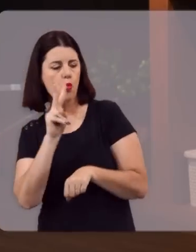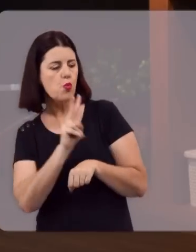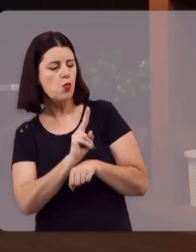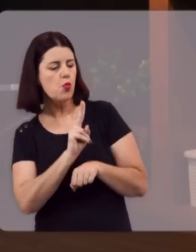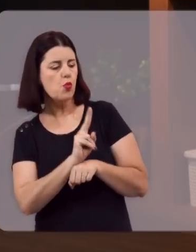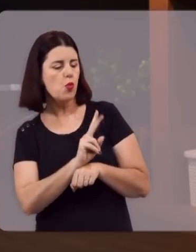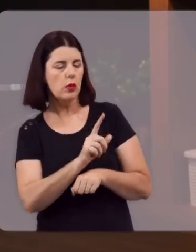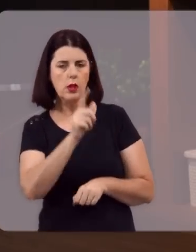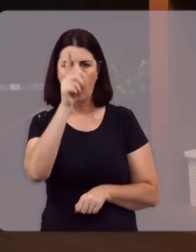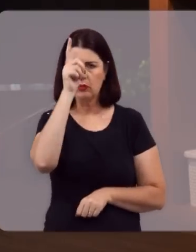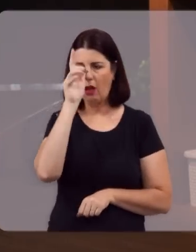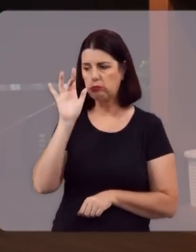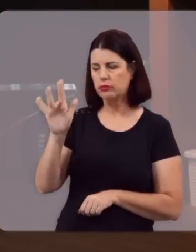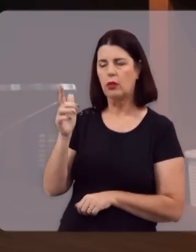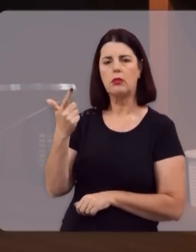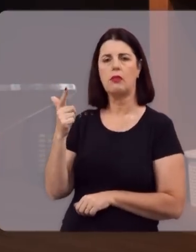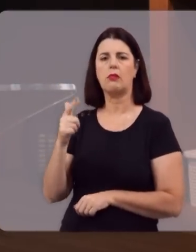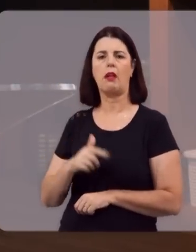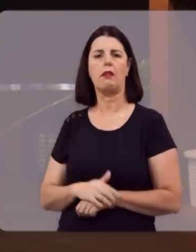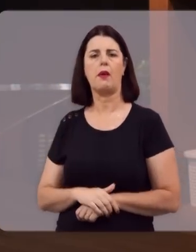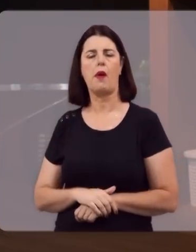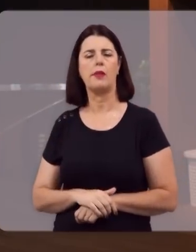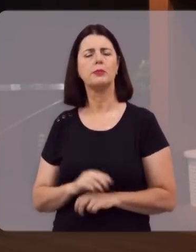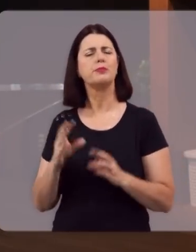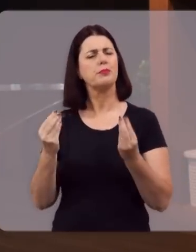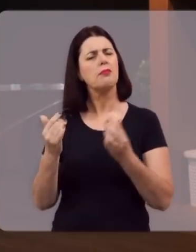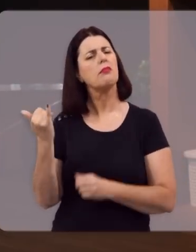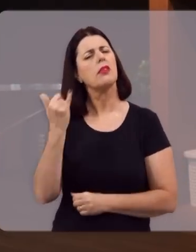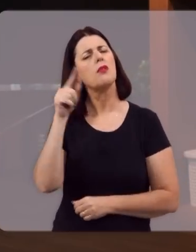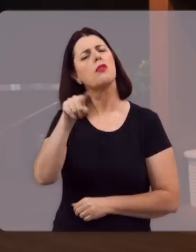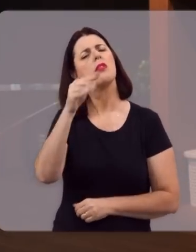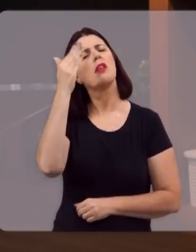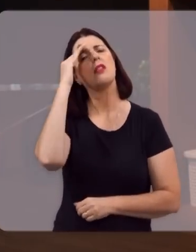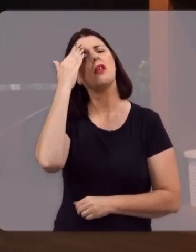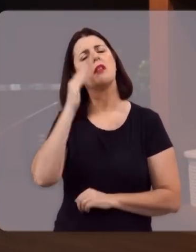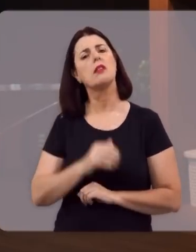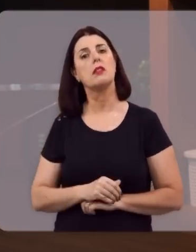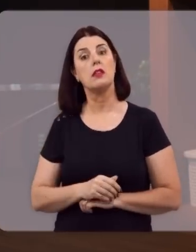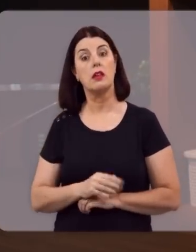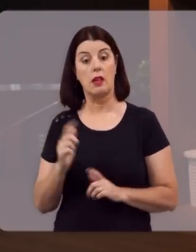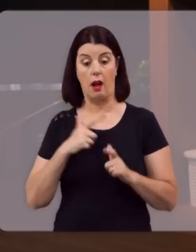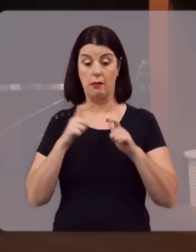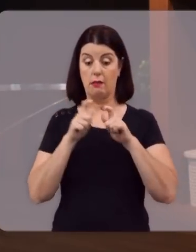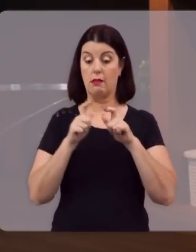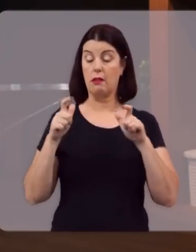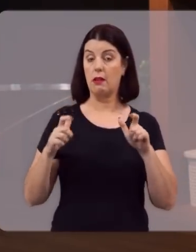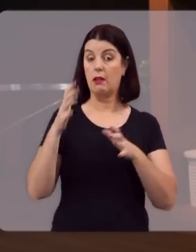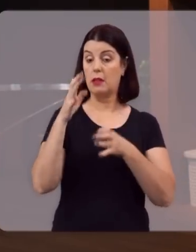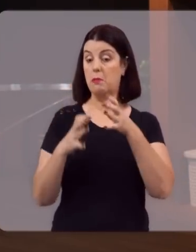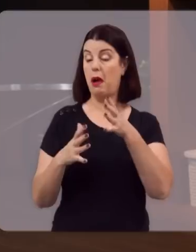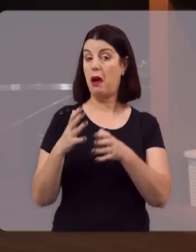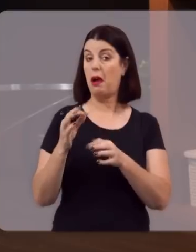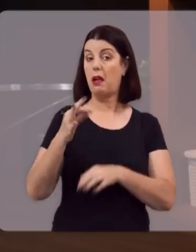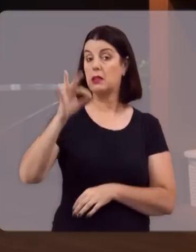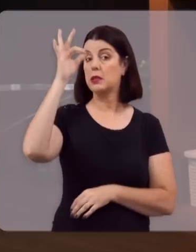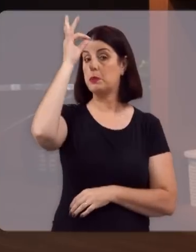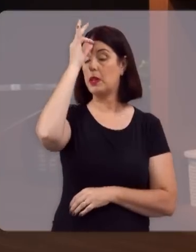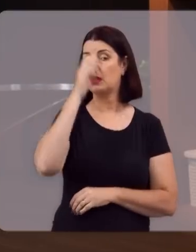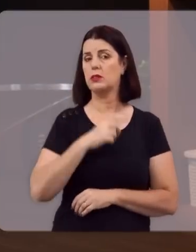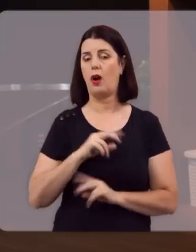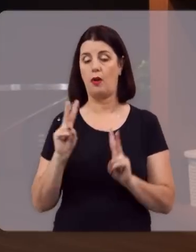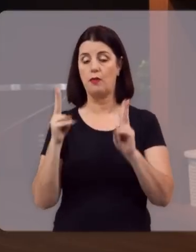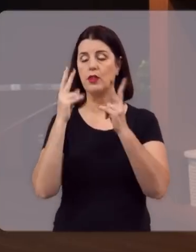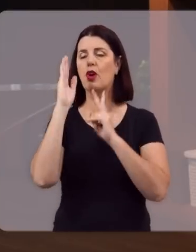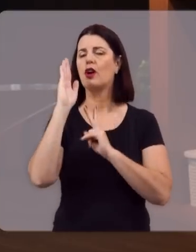Então, é muito importante você compreender que nesta grande batalha espiritual,